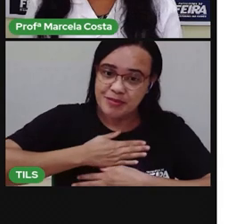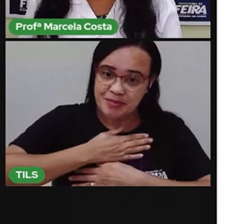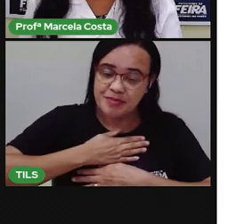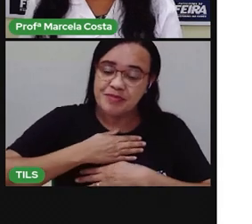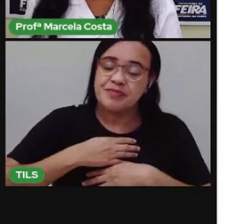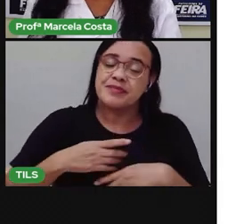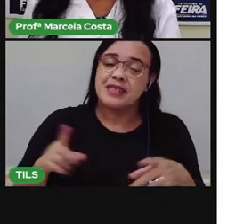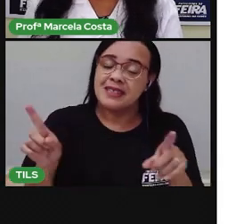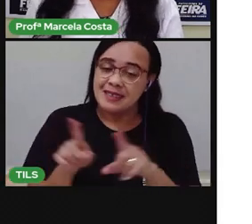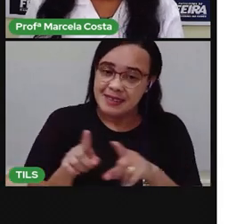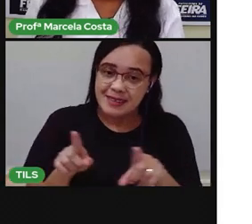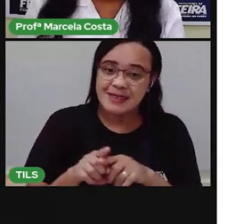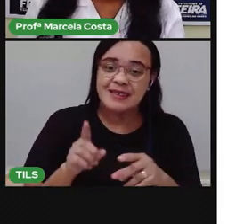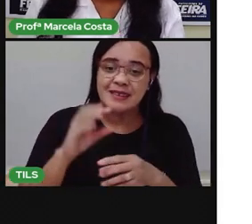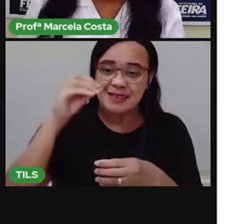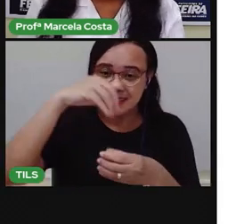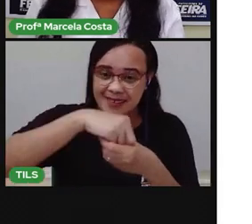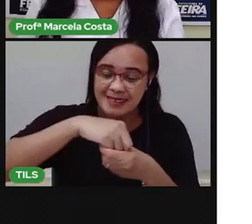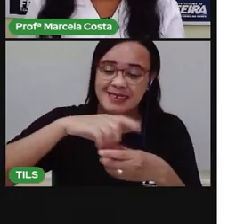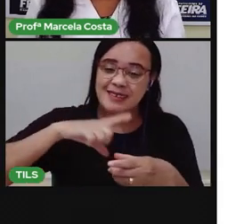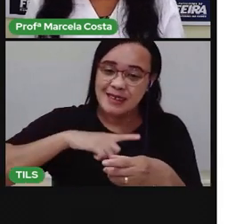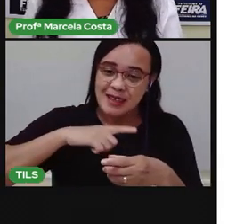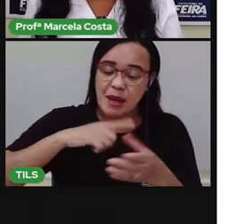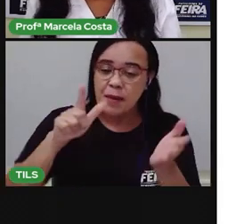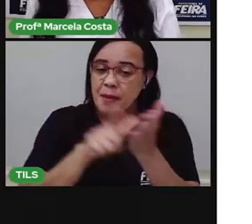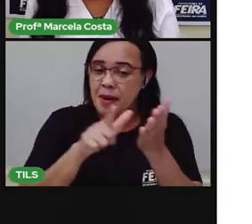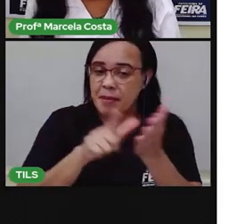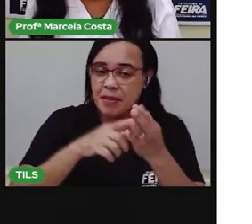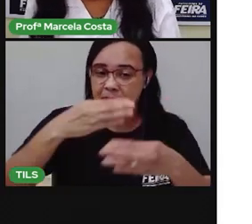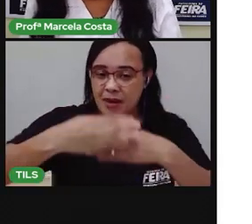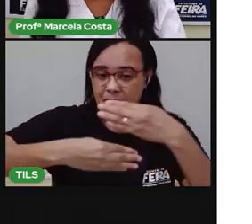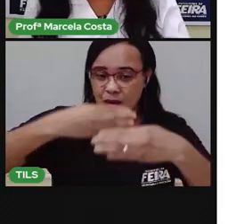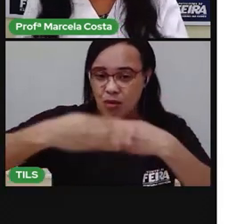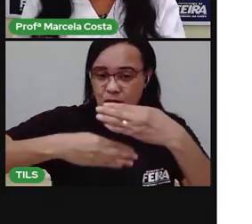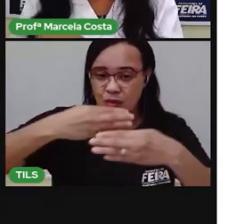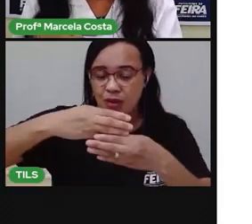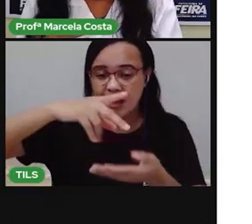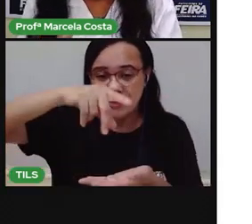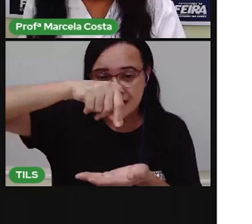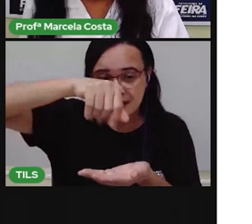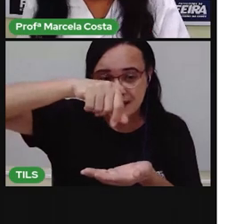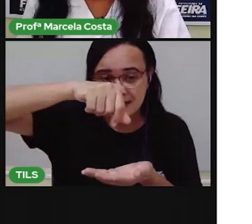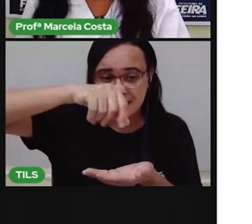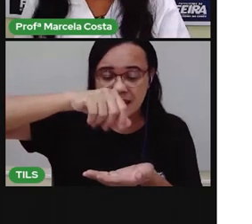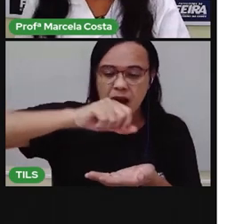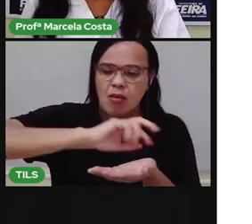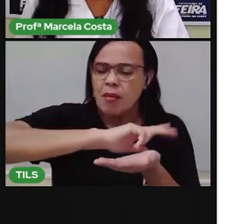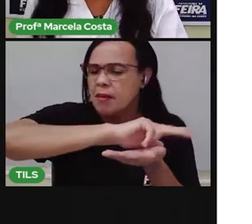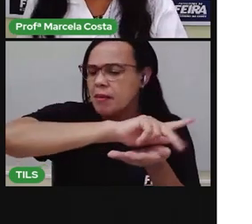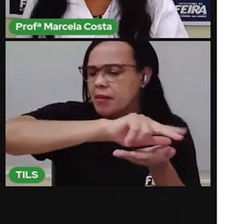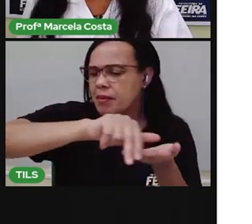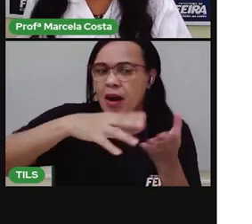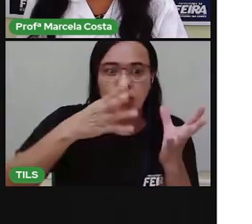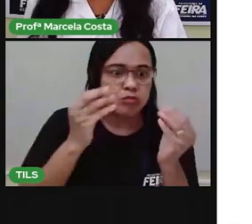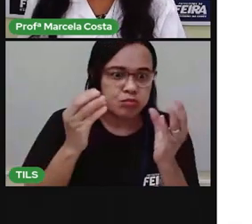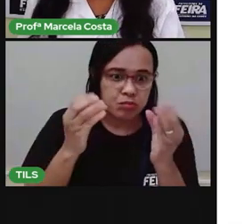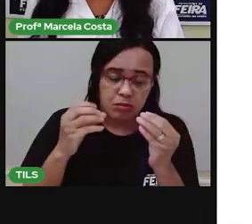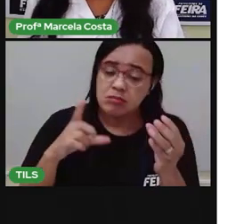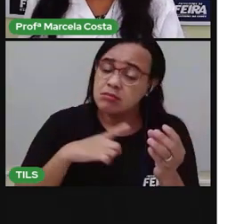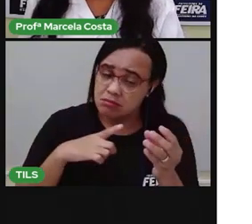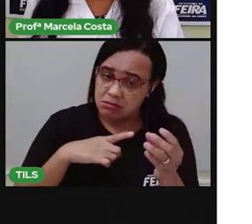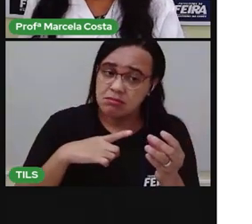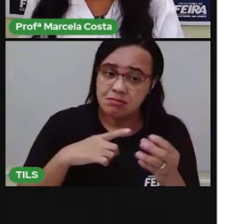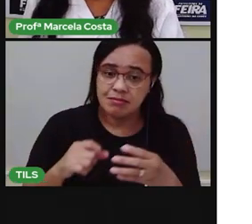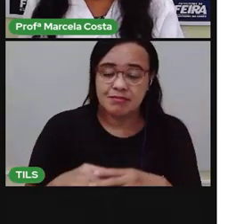gente também vai encontrar papel higiênico, né, sal, vários produtos.